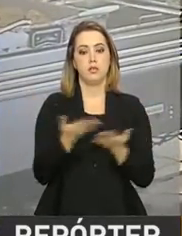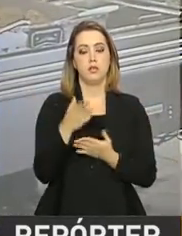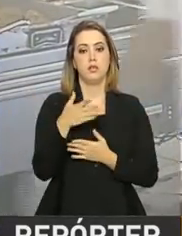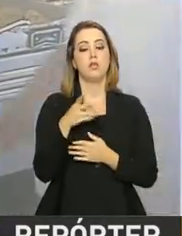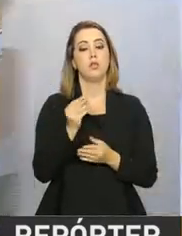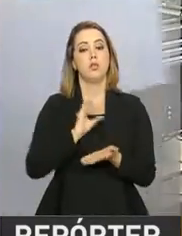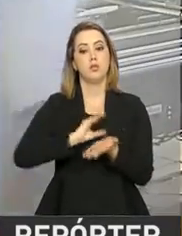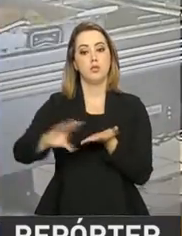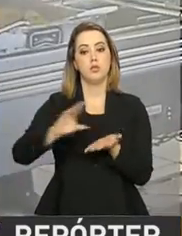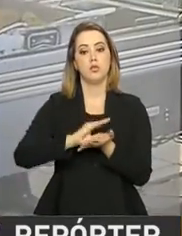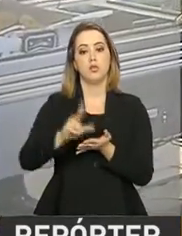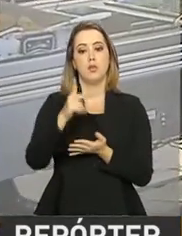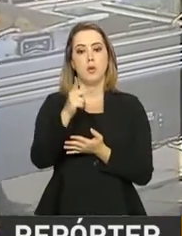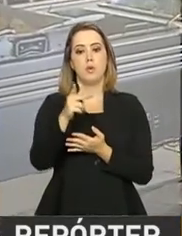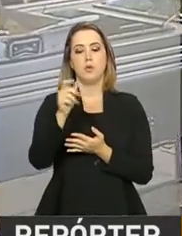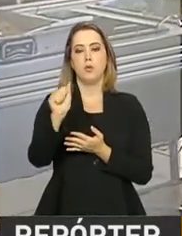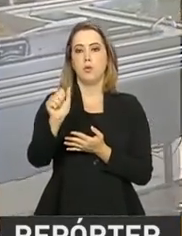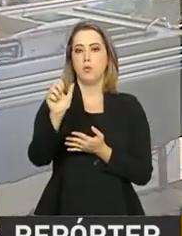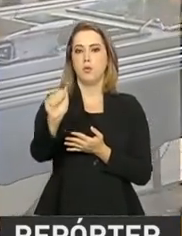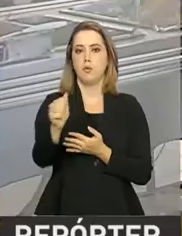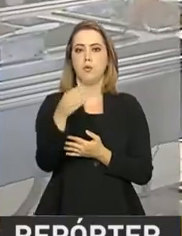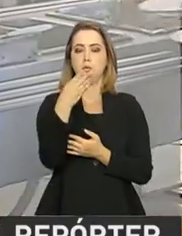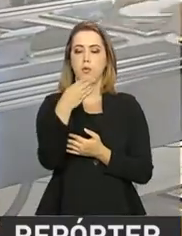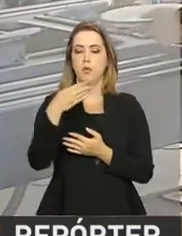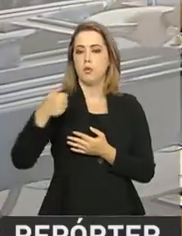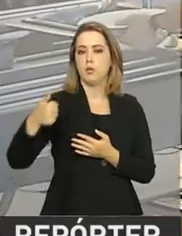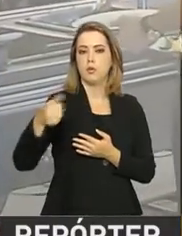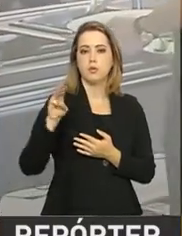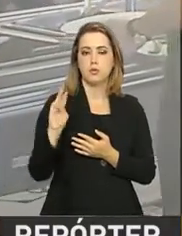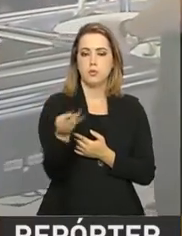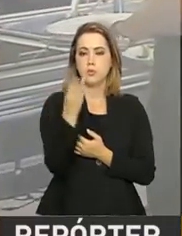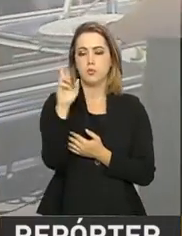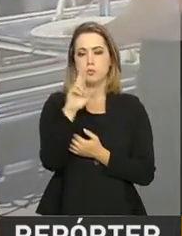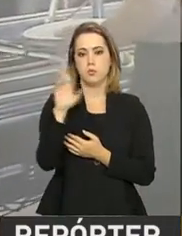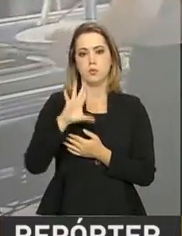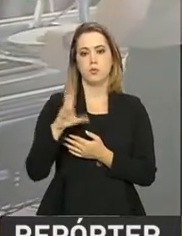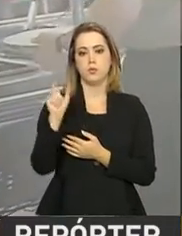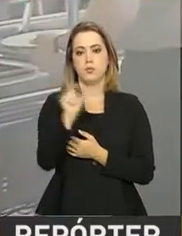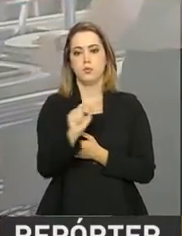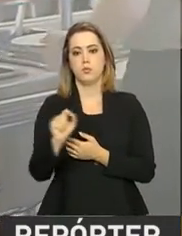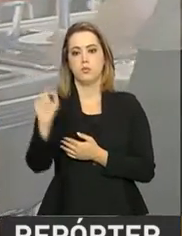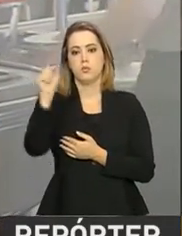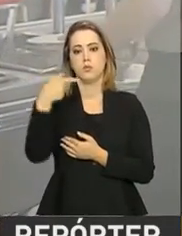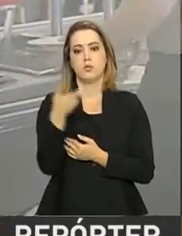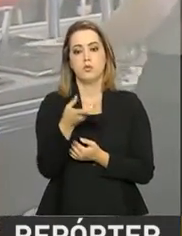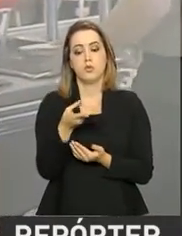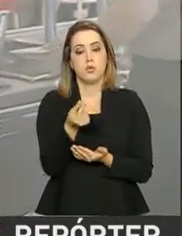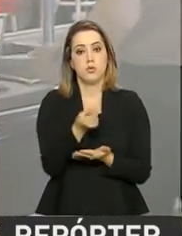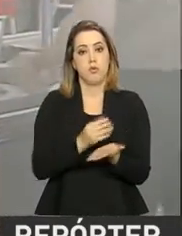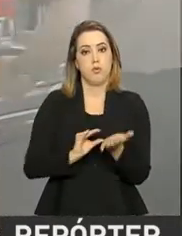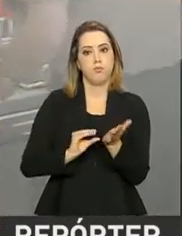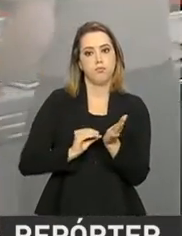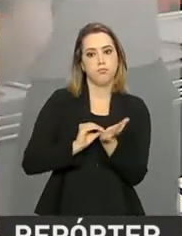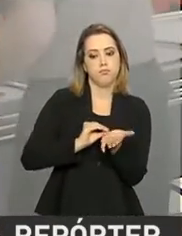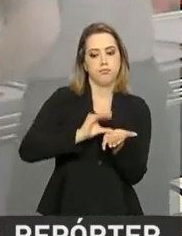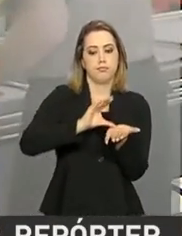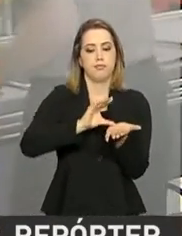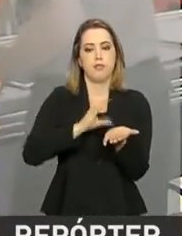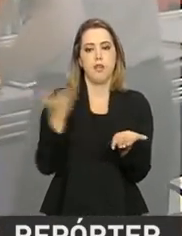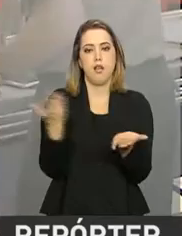ppa 41 milhões meio de reais em todo o país mas esse volume vai aumentar é que o governo federal